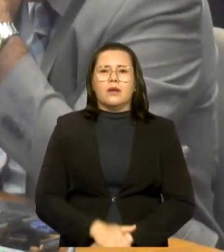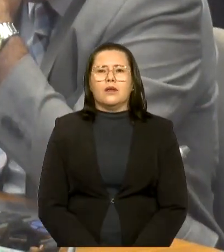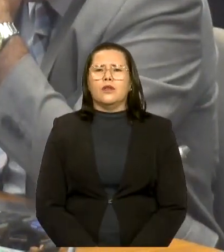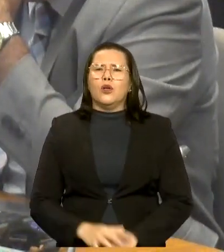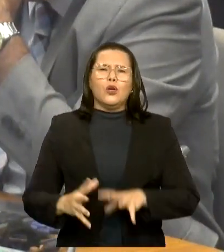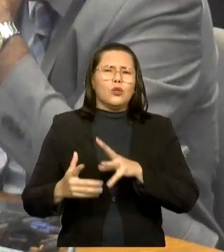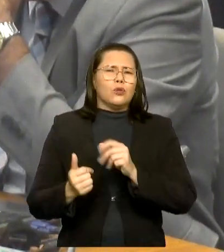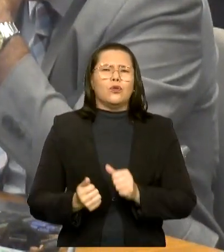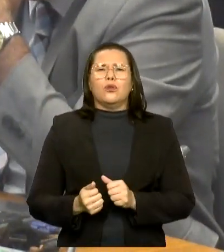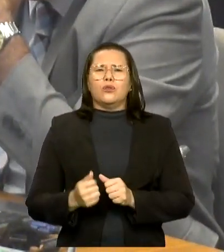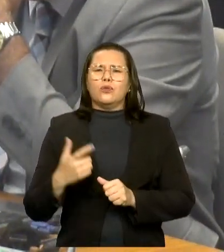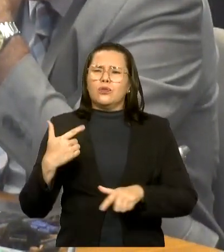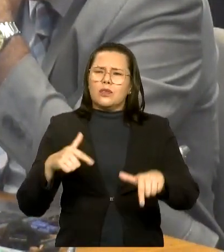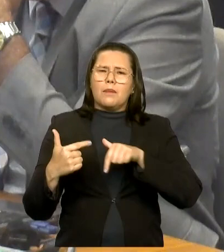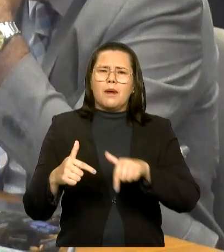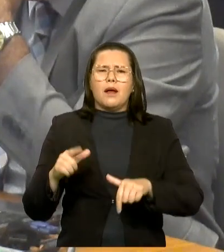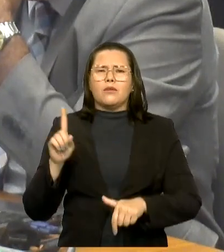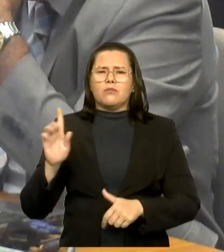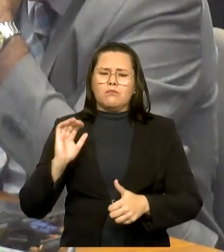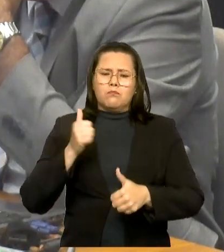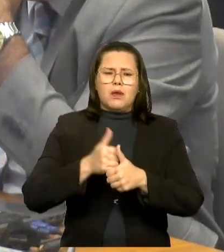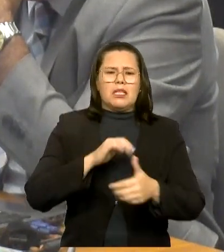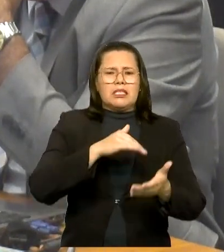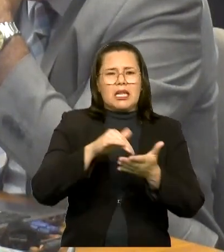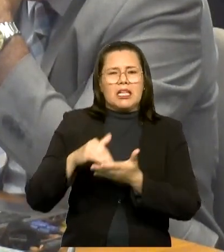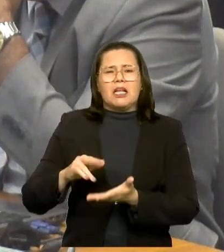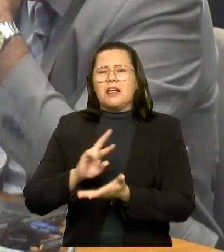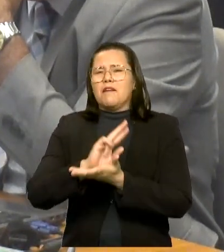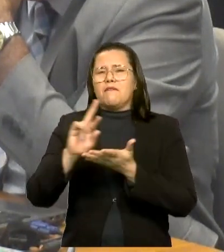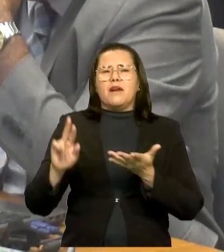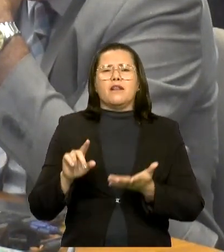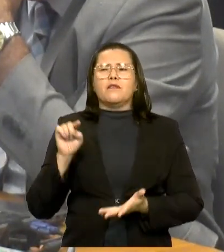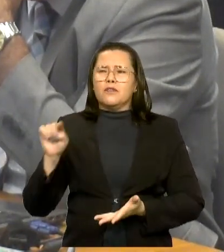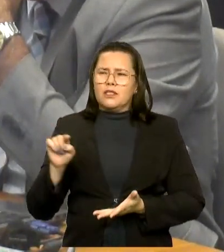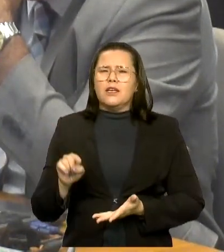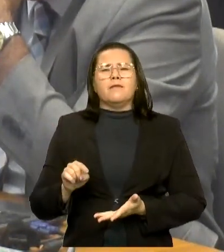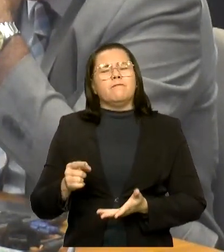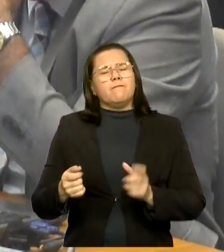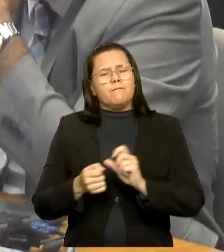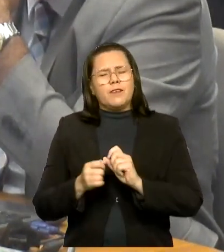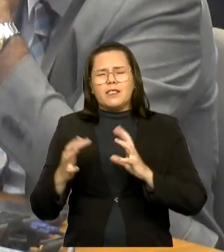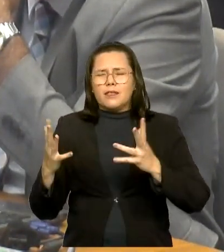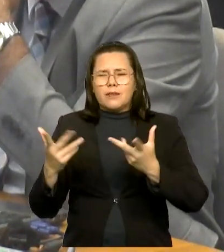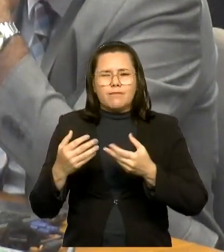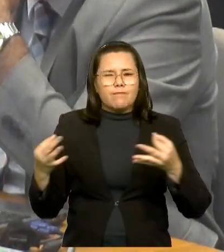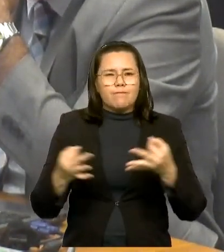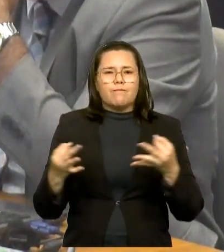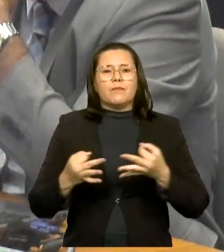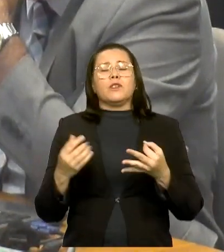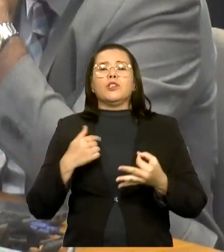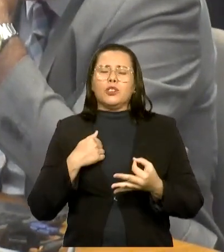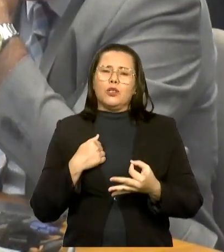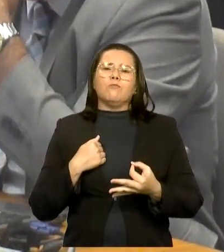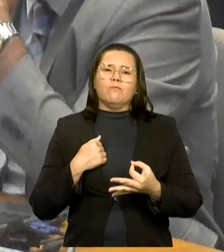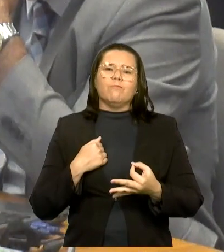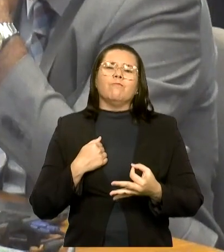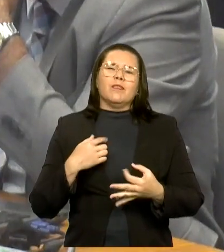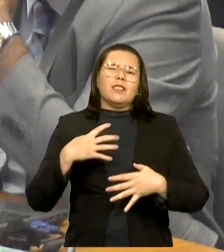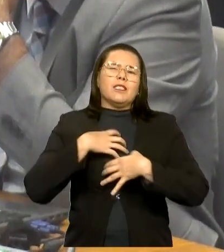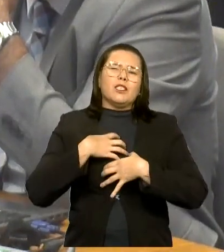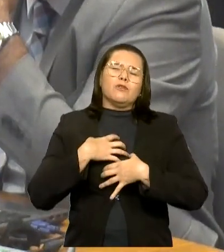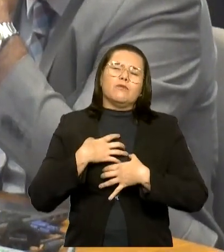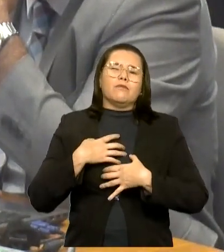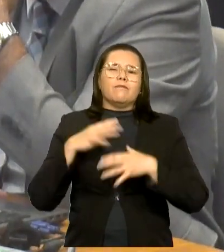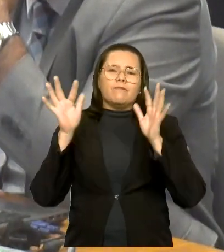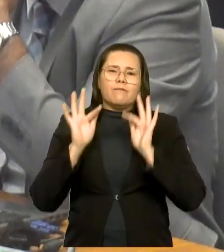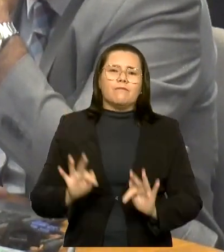funções públicas, Vossa Excelência já exerceu todas elas com brilhantismo e fico feliz em poder compartilhar desse mandato com Vossa Excelência. Para mim é uma